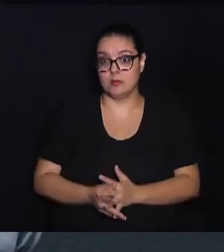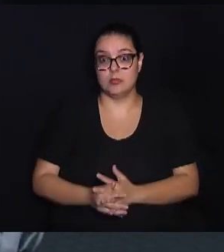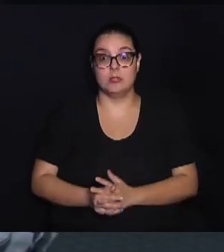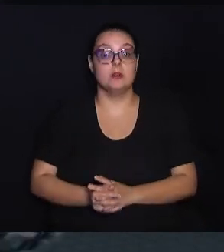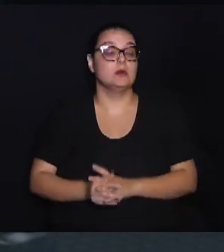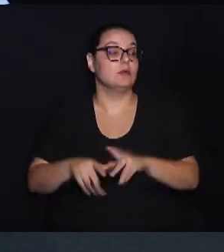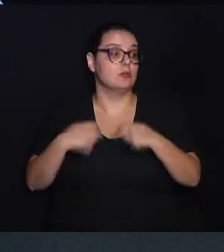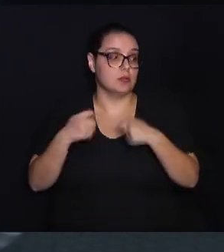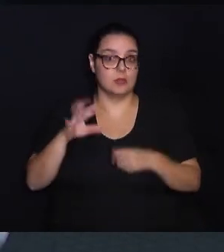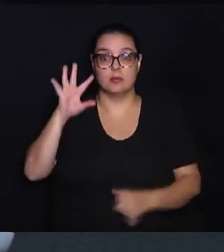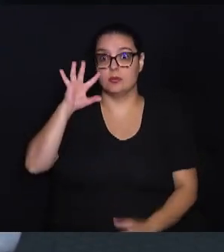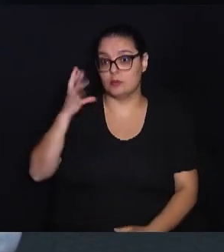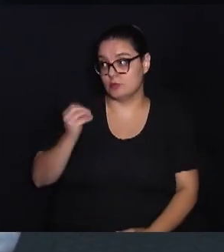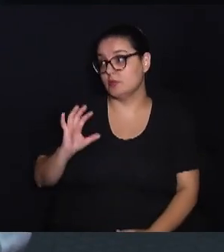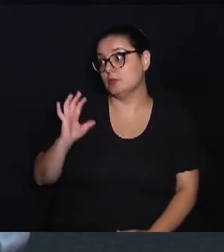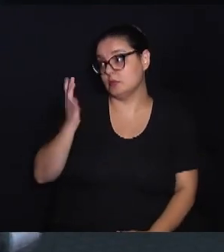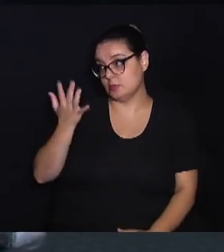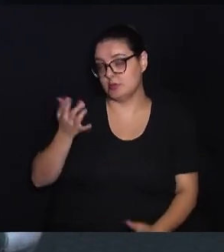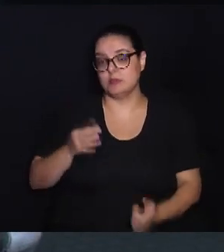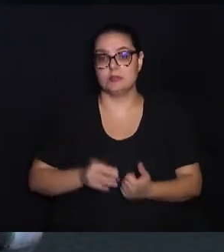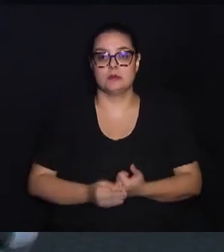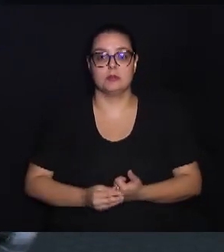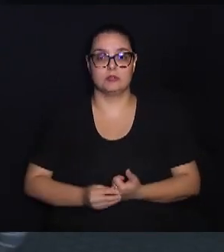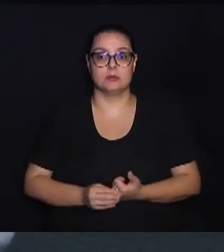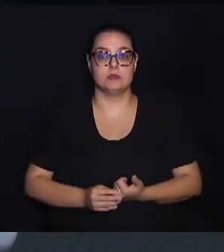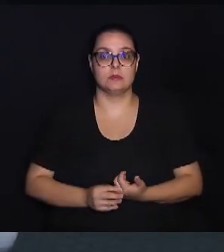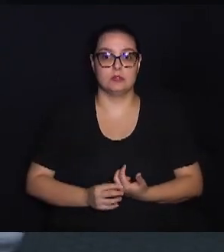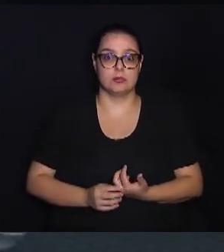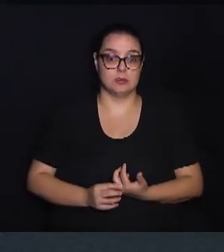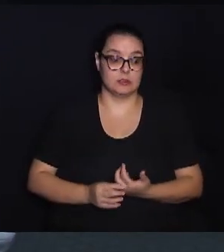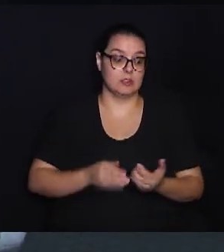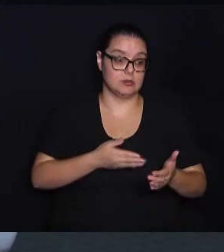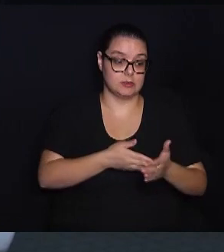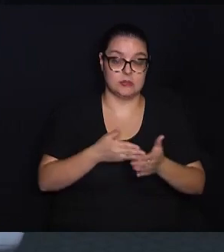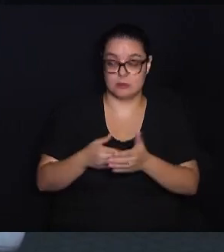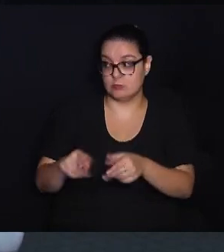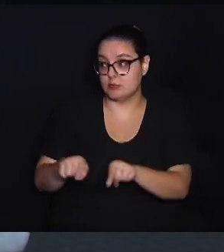é necessário que esse conhecimento aconteça, né, que esses